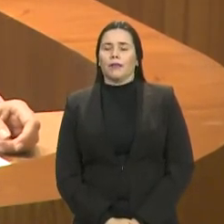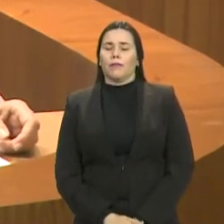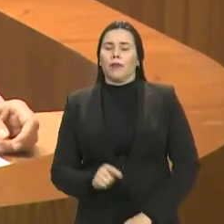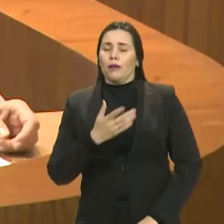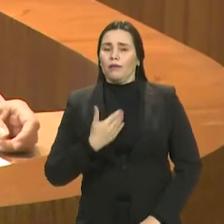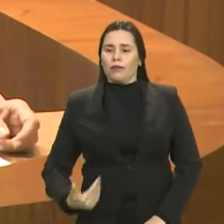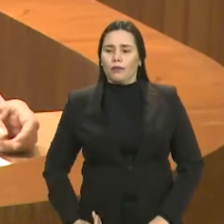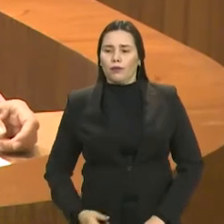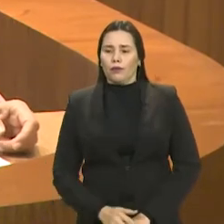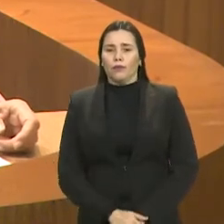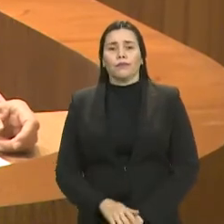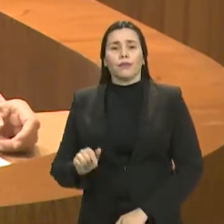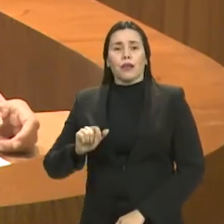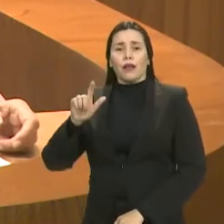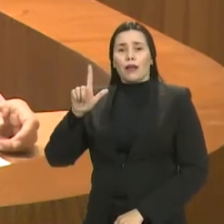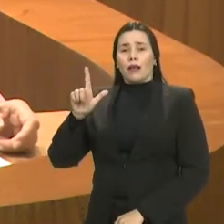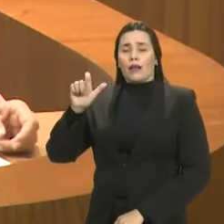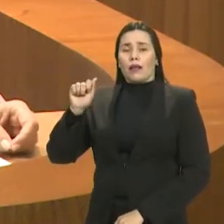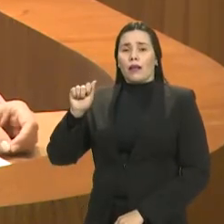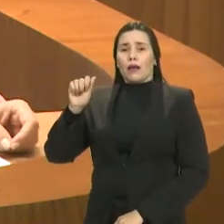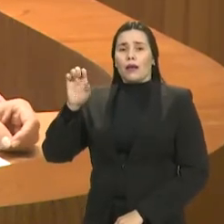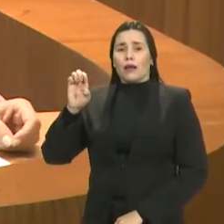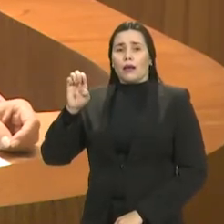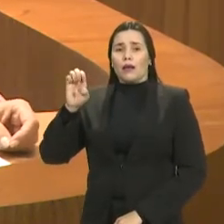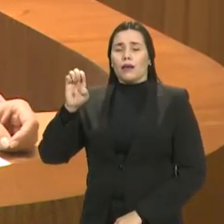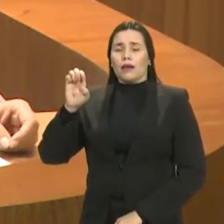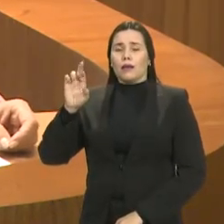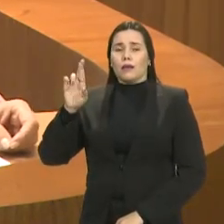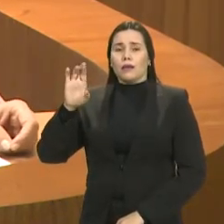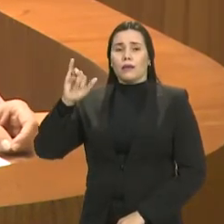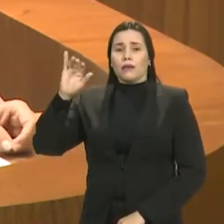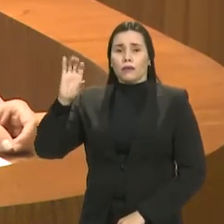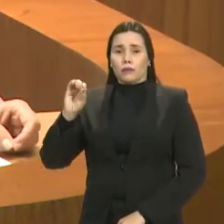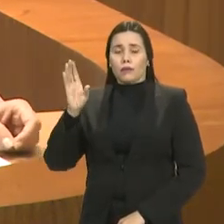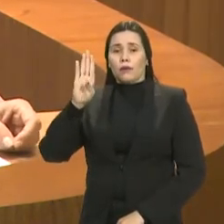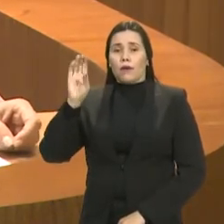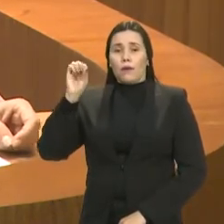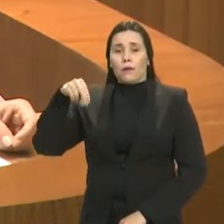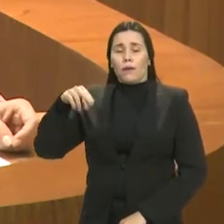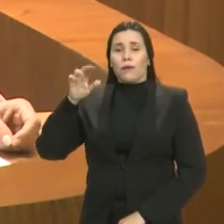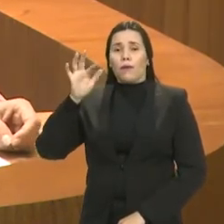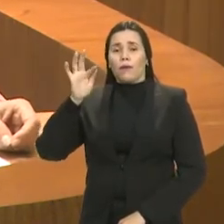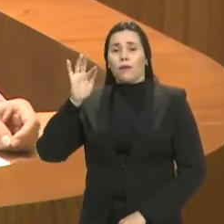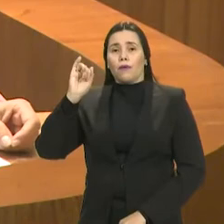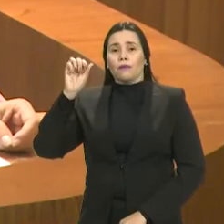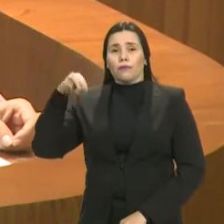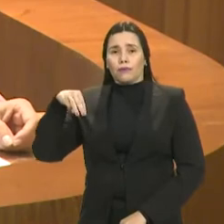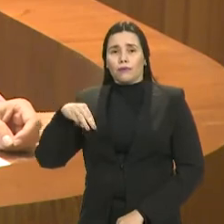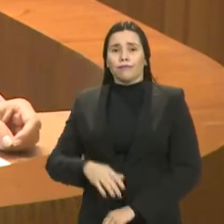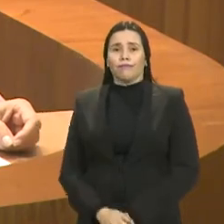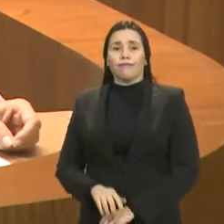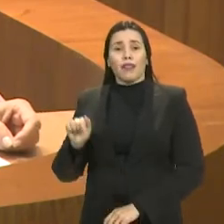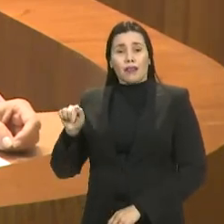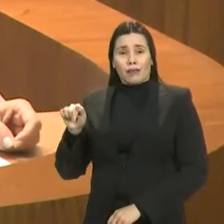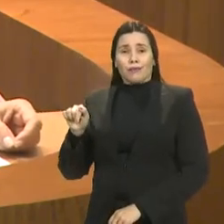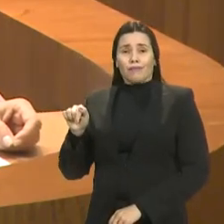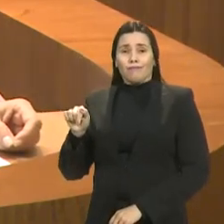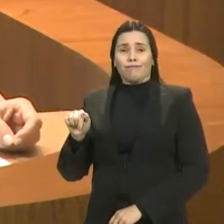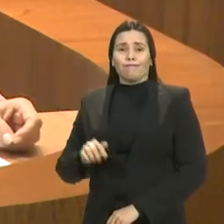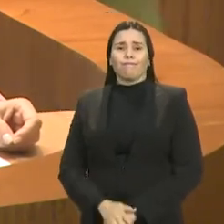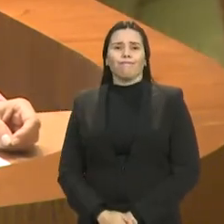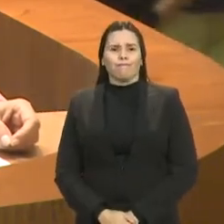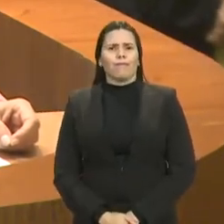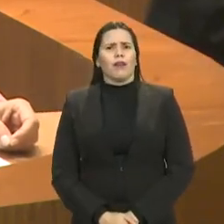alinhado aos nossos princípios partidários que são a defesa da família e do conservadorismo